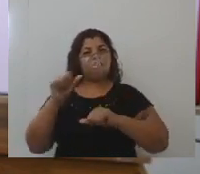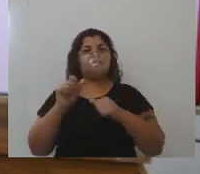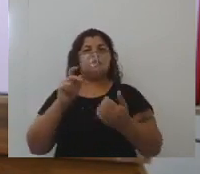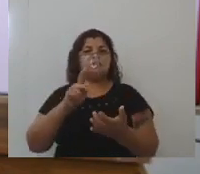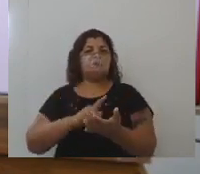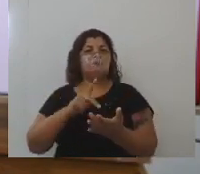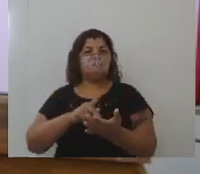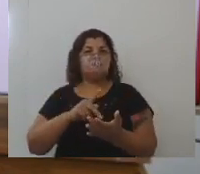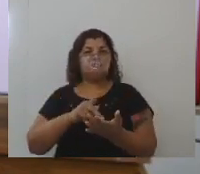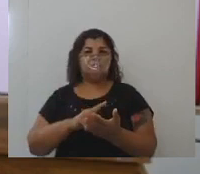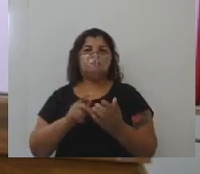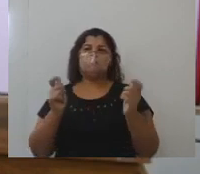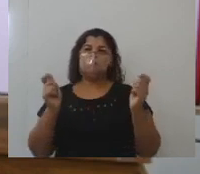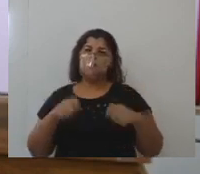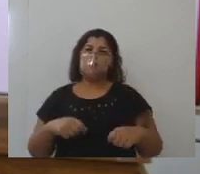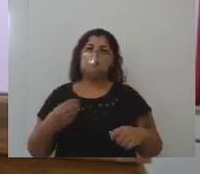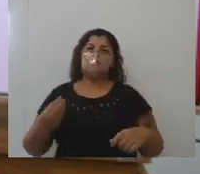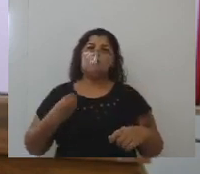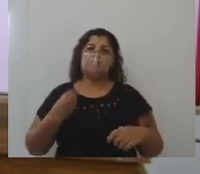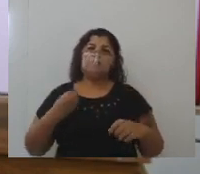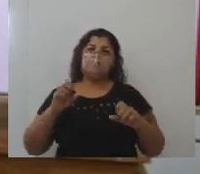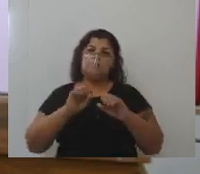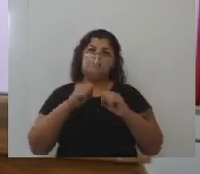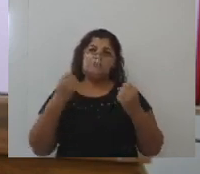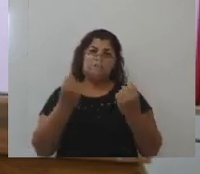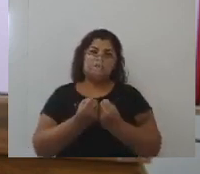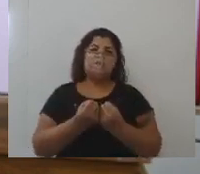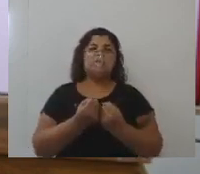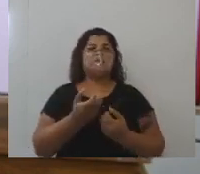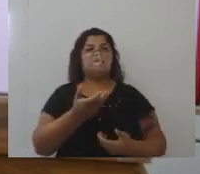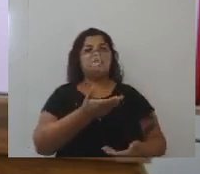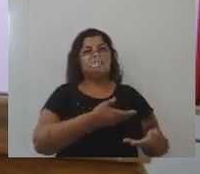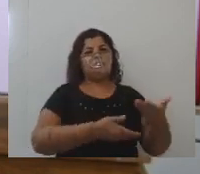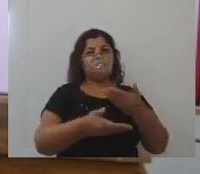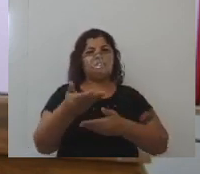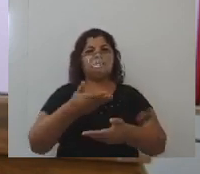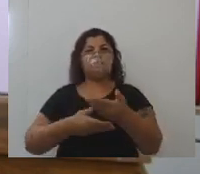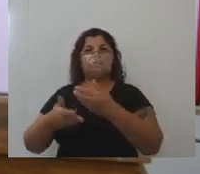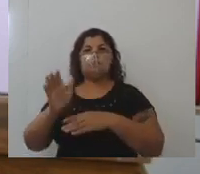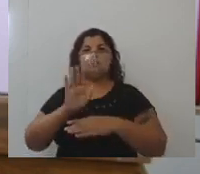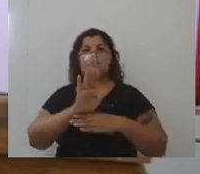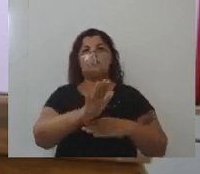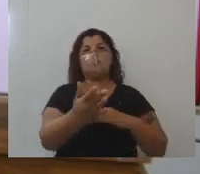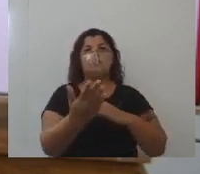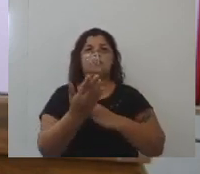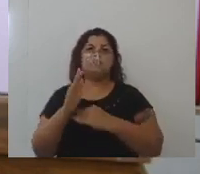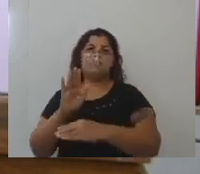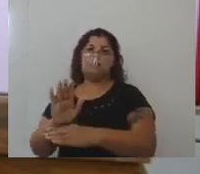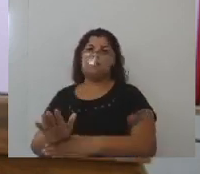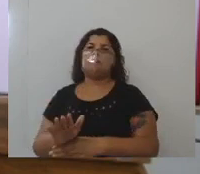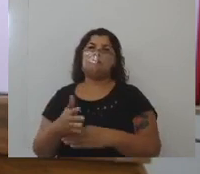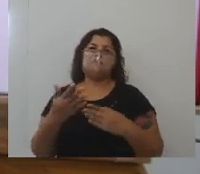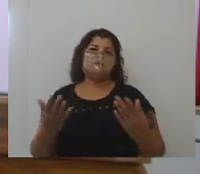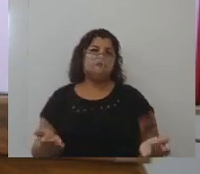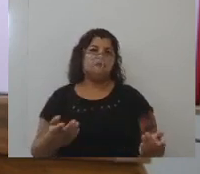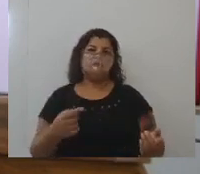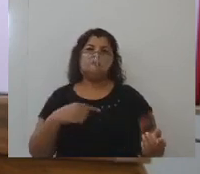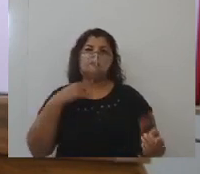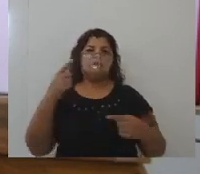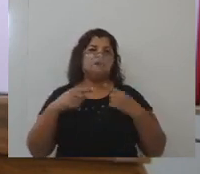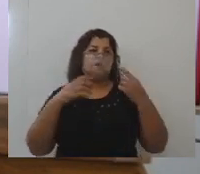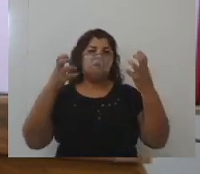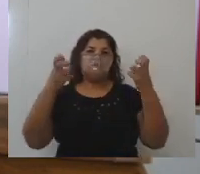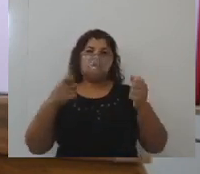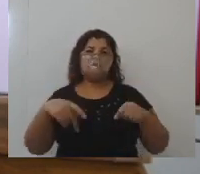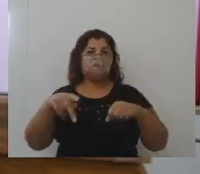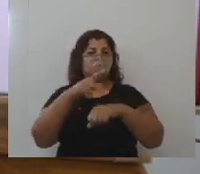realidade e a gente possa viver numa sociedade solidária, certo? Não vai dar tempo da gente falar dos países que deram certo como socialismo, porque a gente